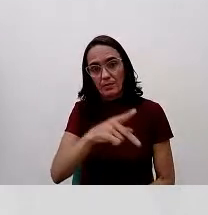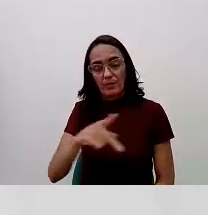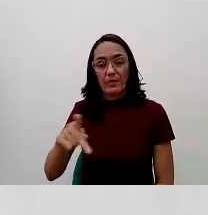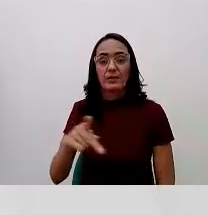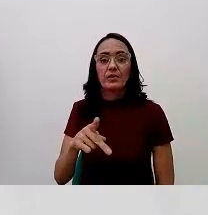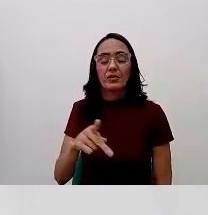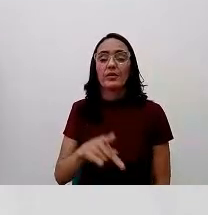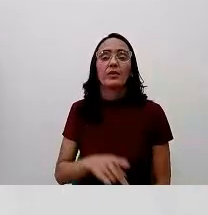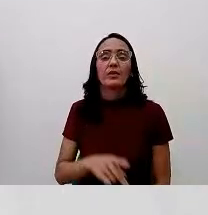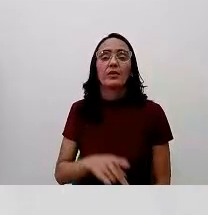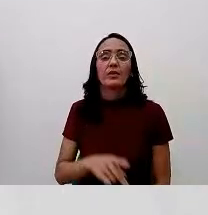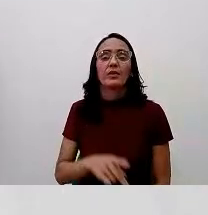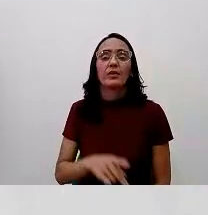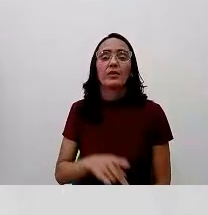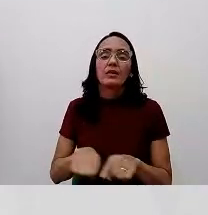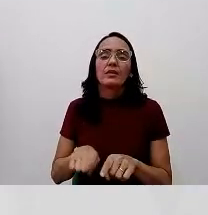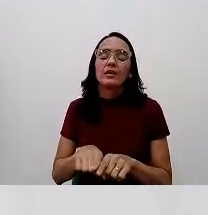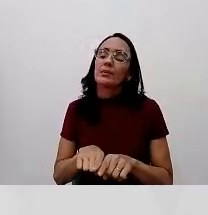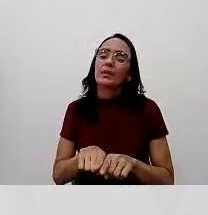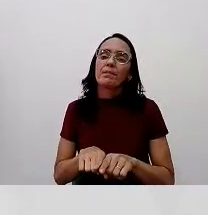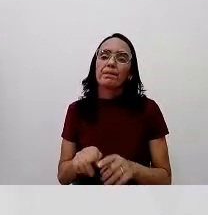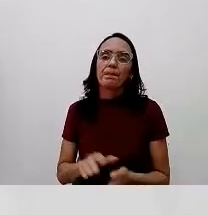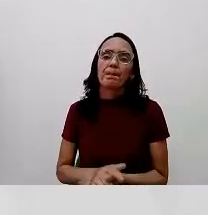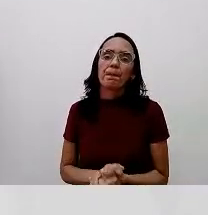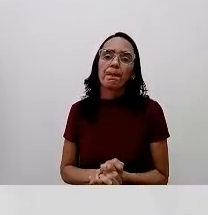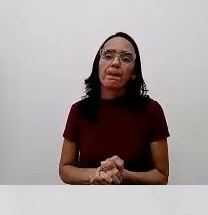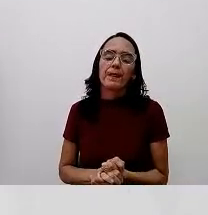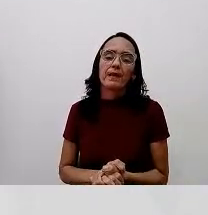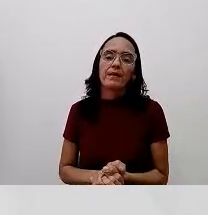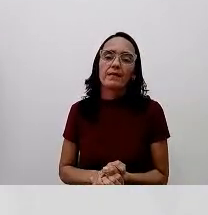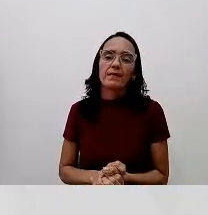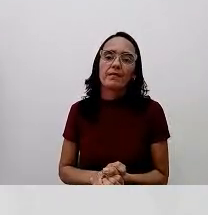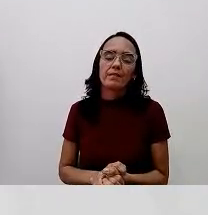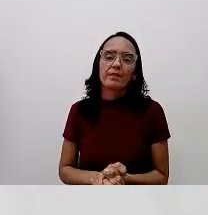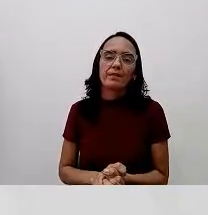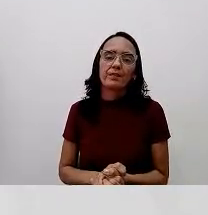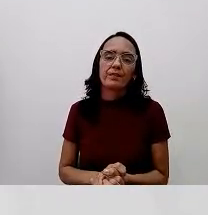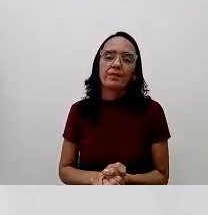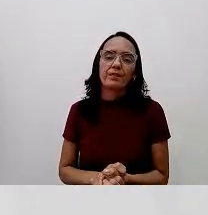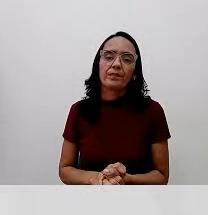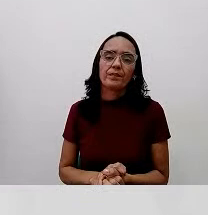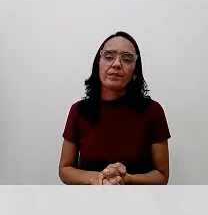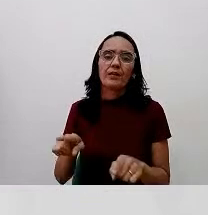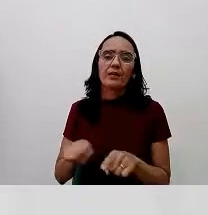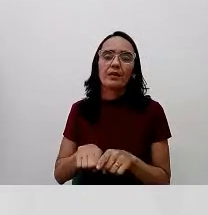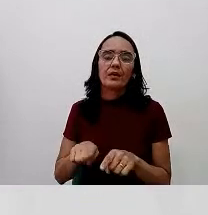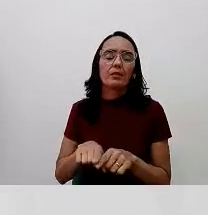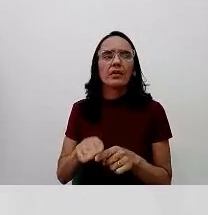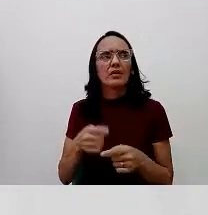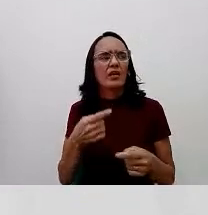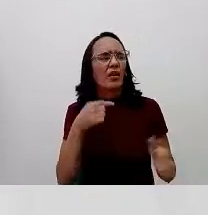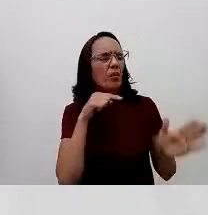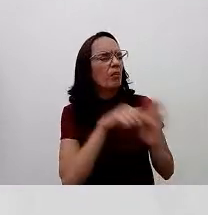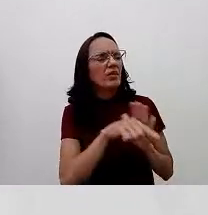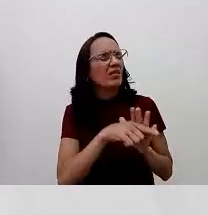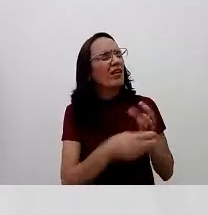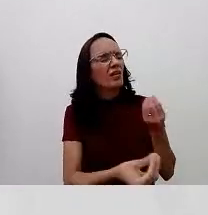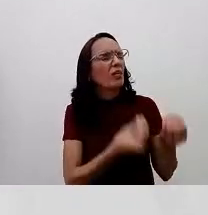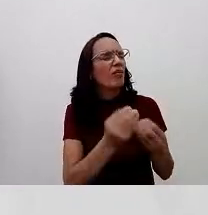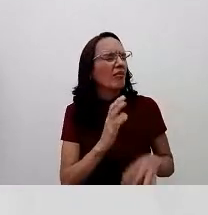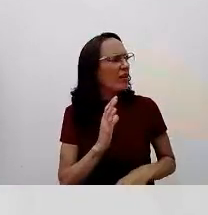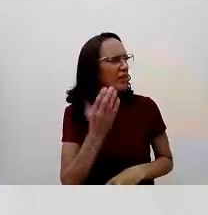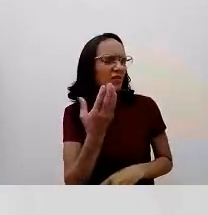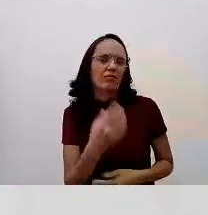que acreditou, né? Eu cheguei para a professora Suzenilde e perguntei: e aí, professora, como é que vai ser? Ela falou: não sei, mas vai ter